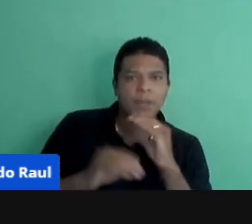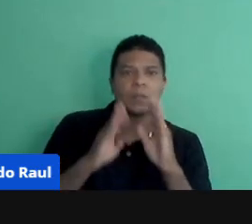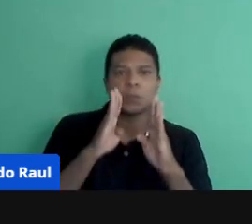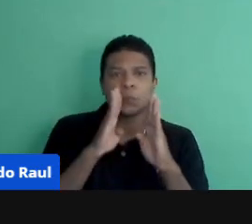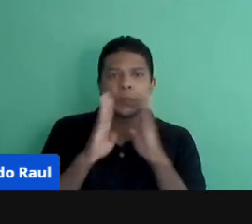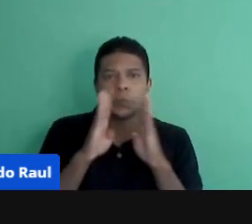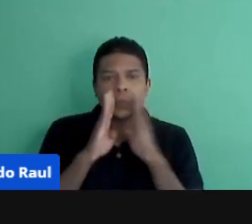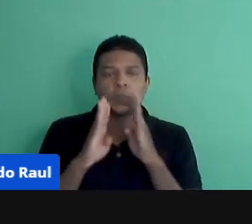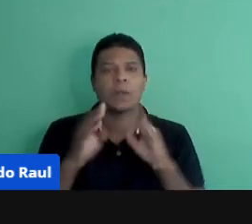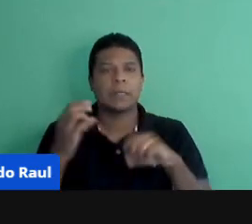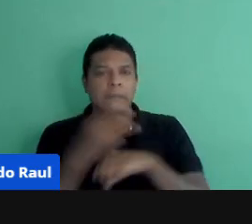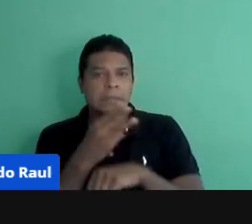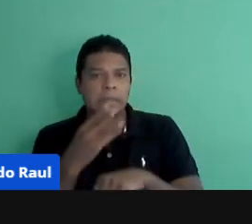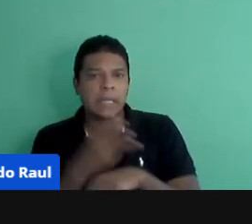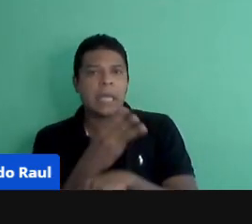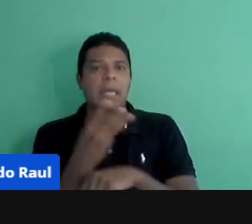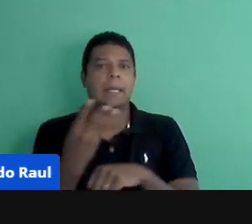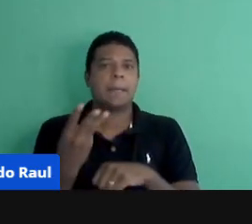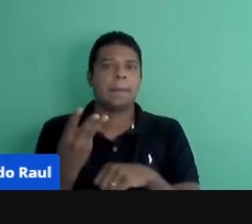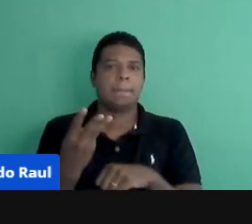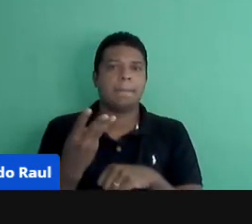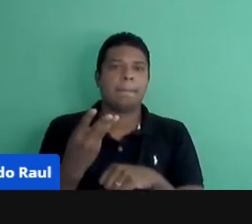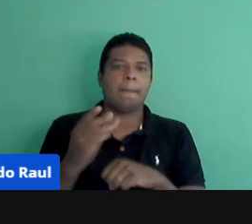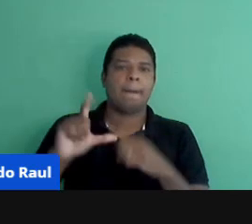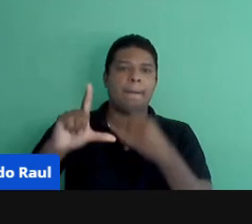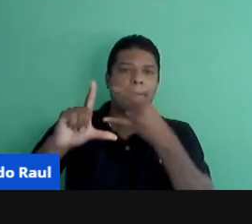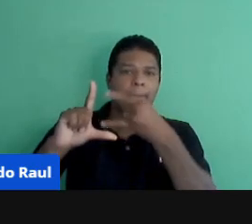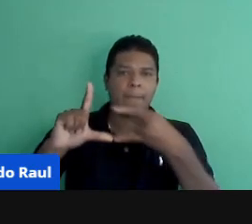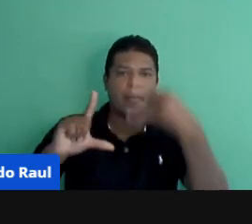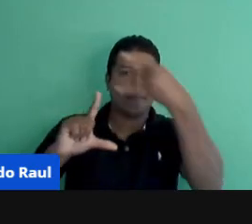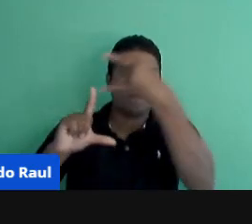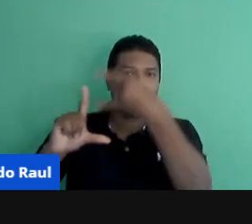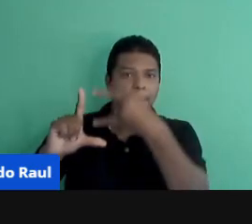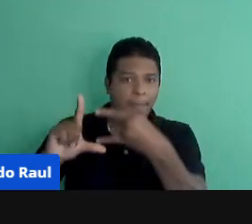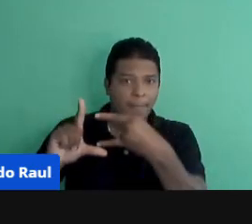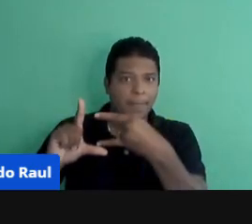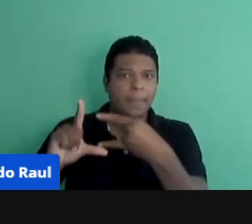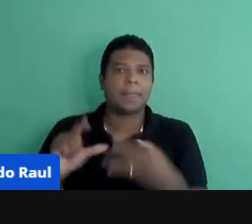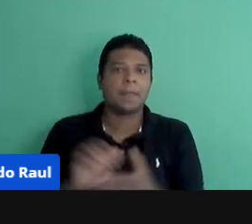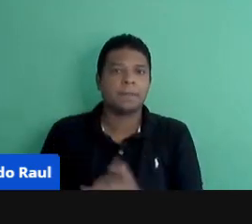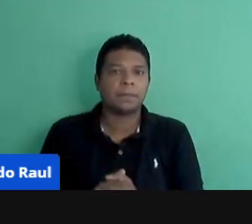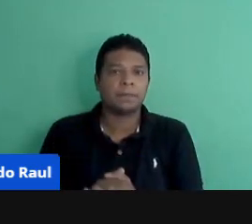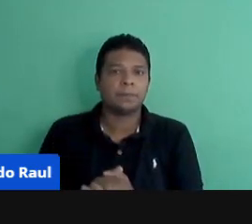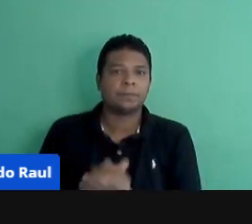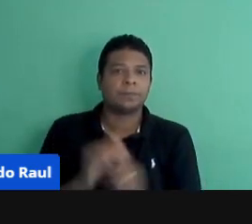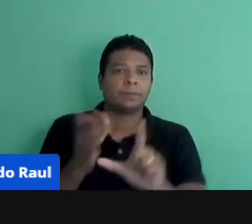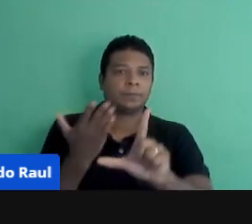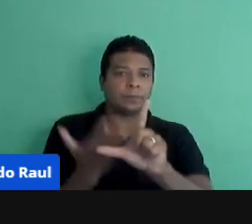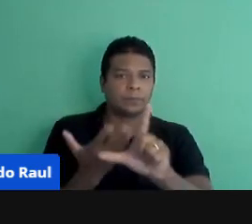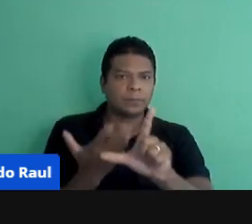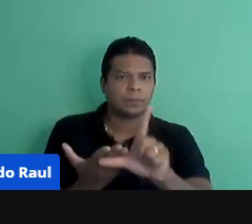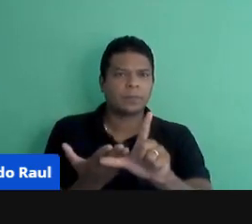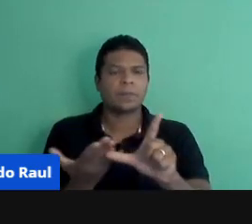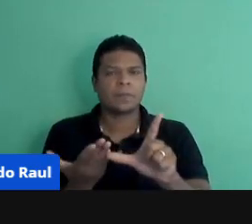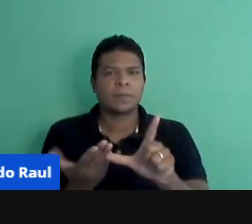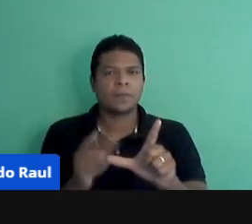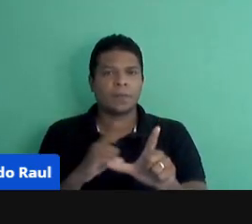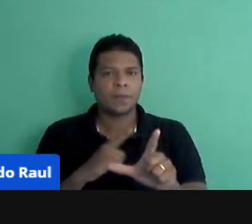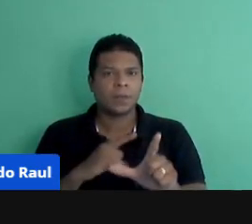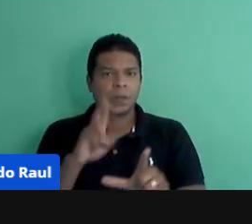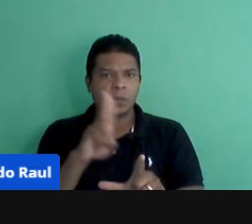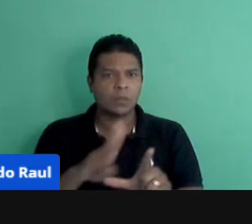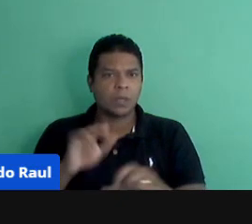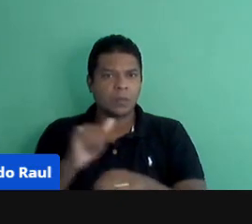o WhatsApp, o Meeting, o Classroom, vocês têm usado alguma